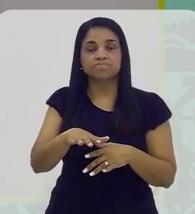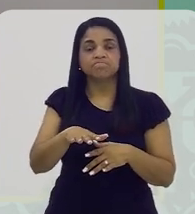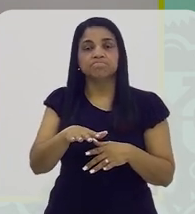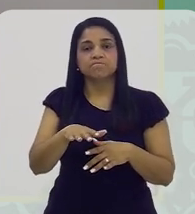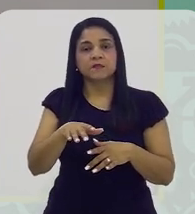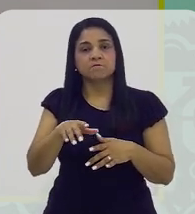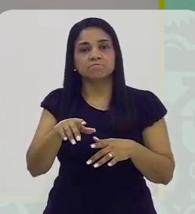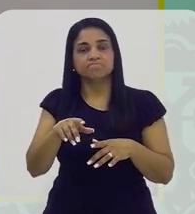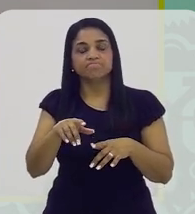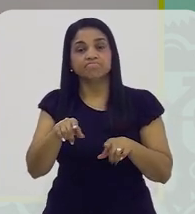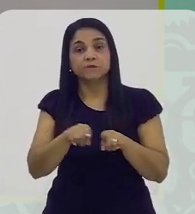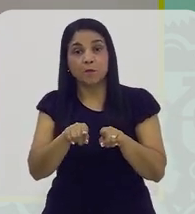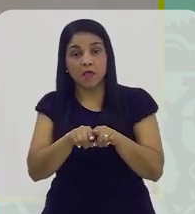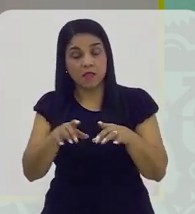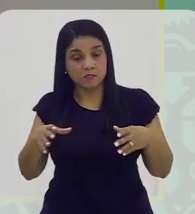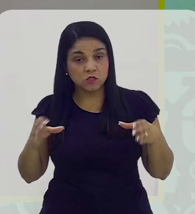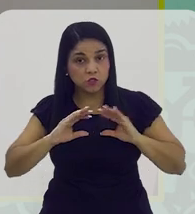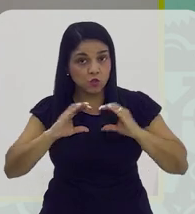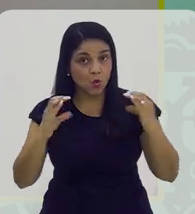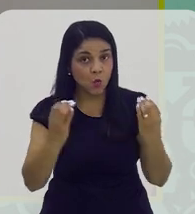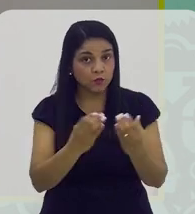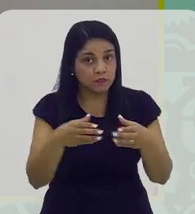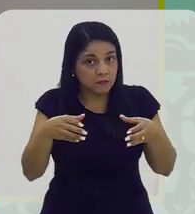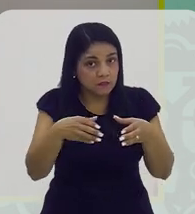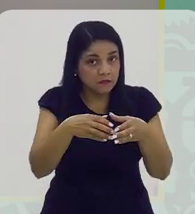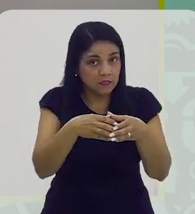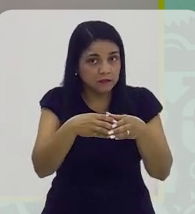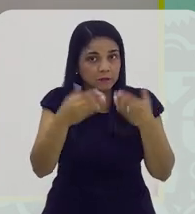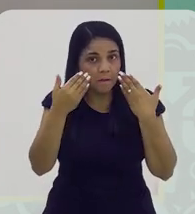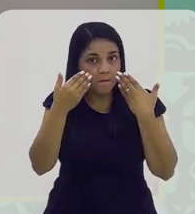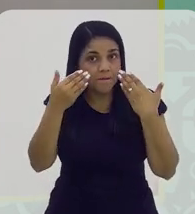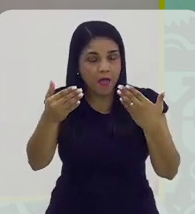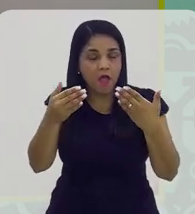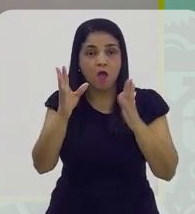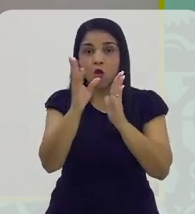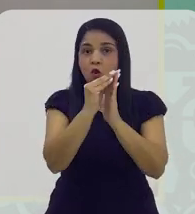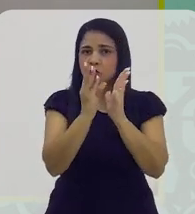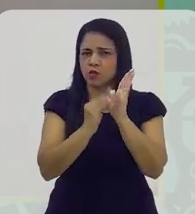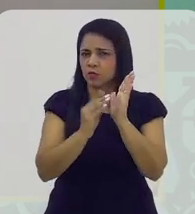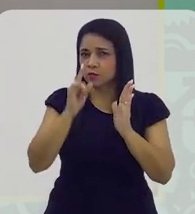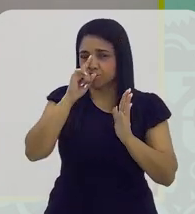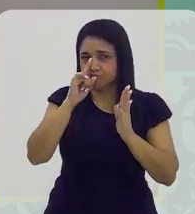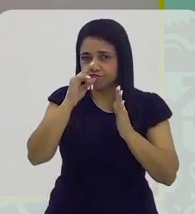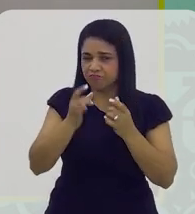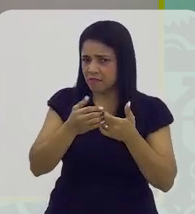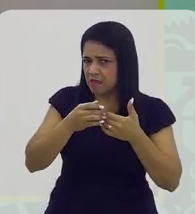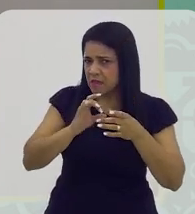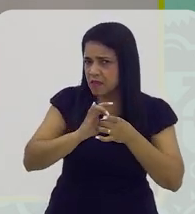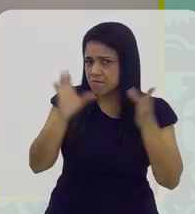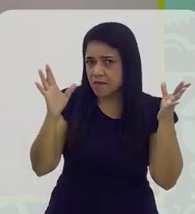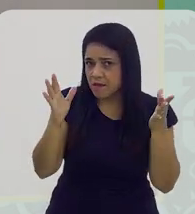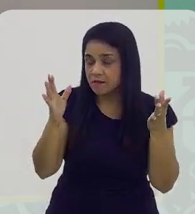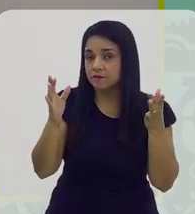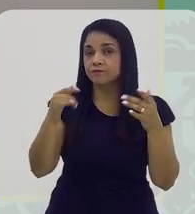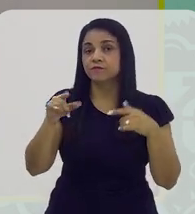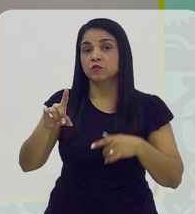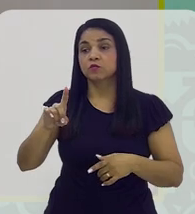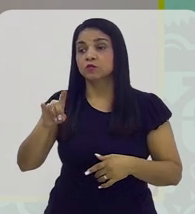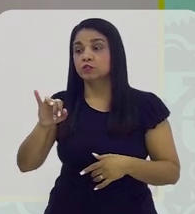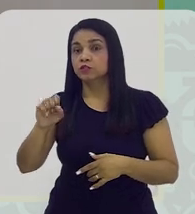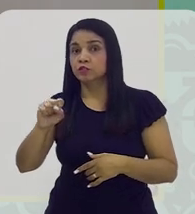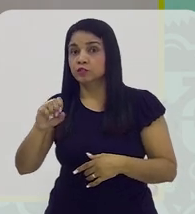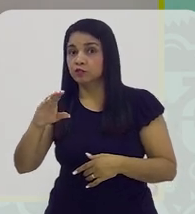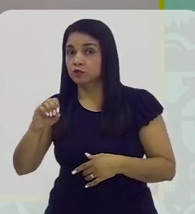se nessas subcomunidades que estão mais expostas, o conteúdo já é extremo, no Discord é